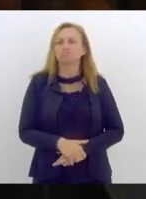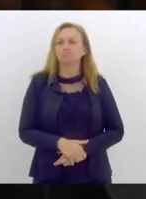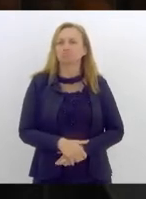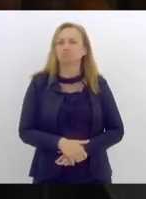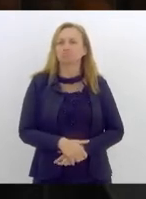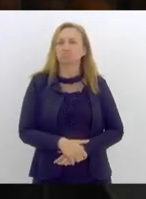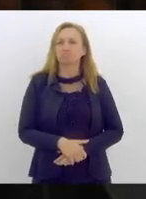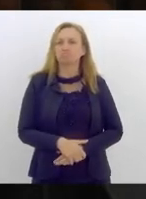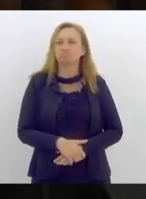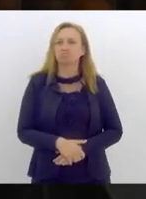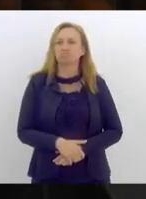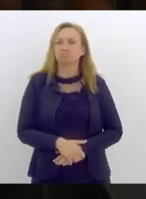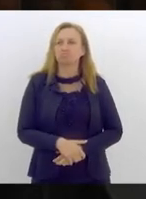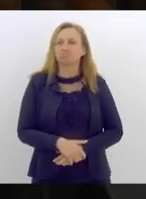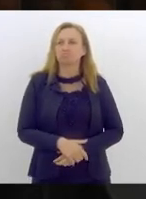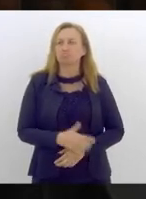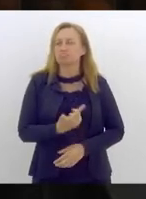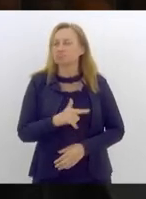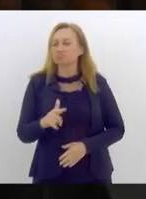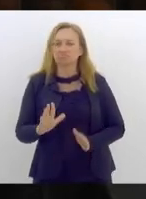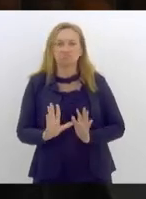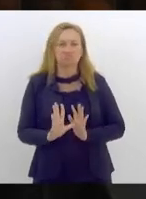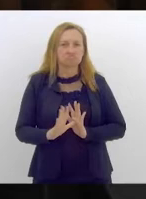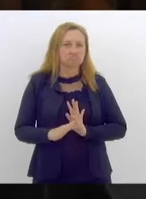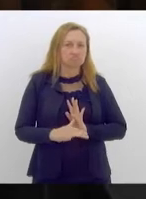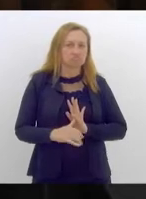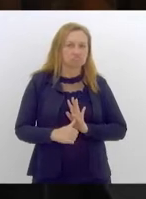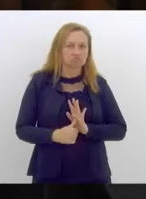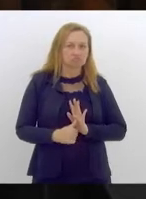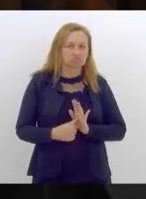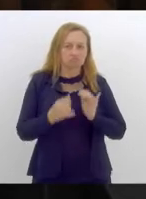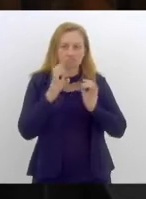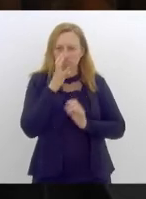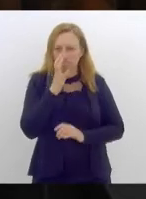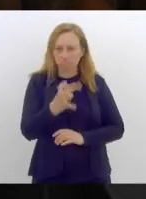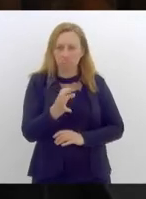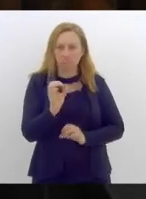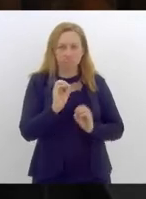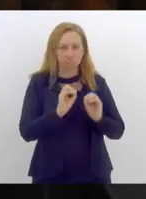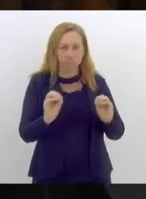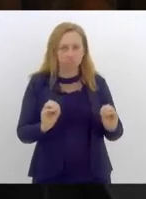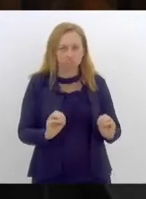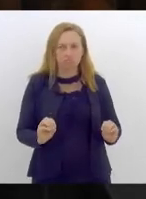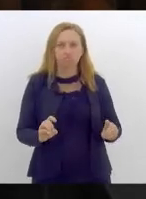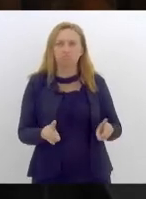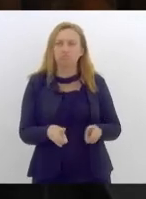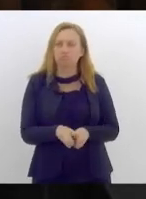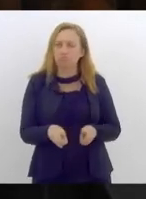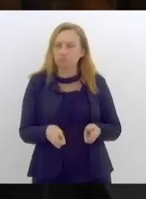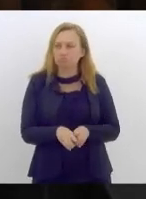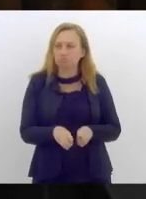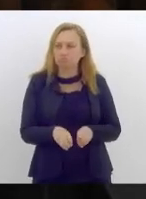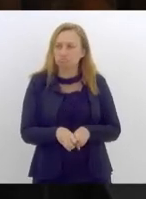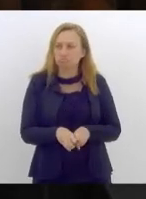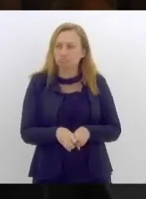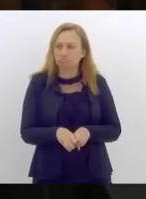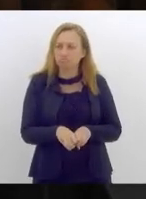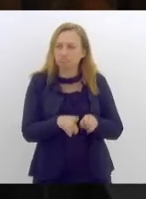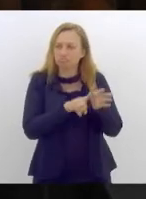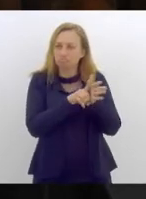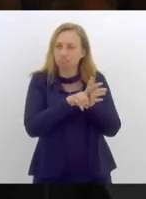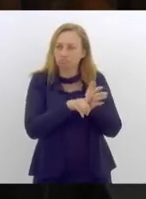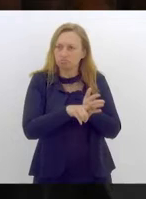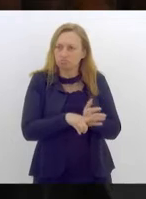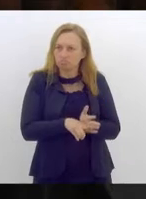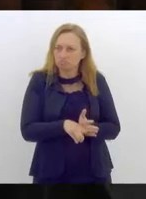havia robustez na denúncia nem tão pouco na análise